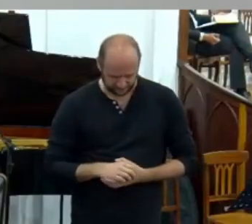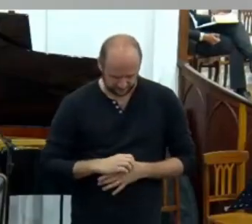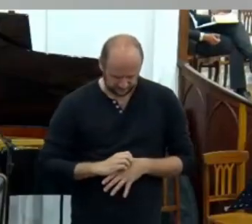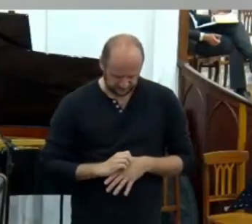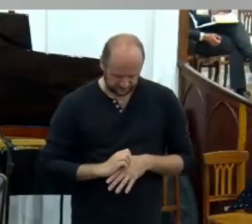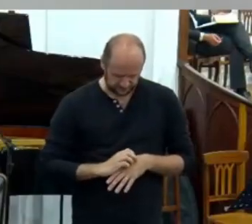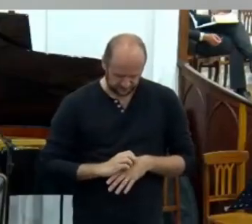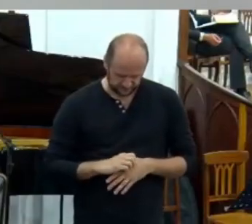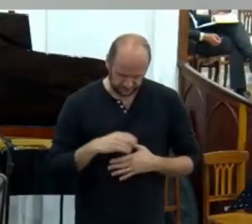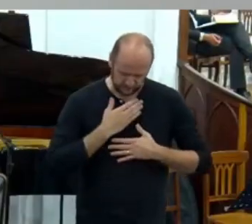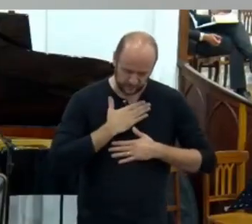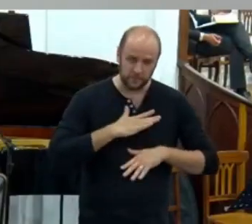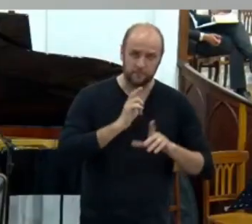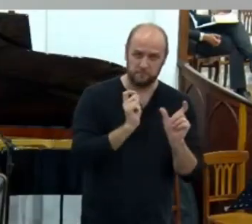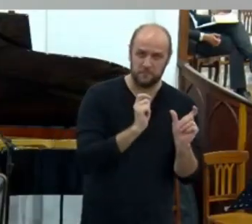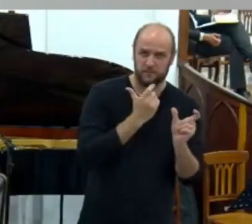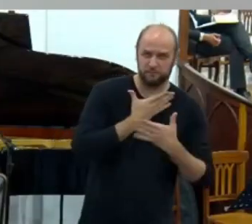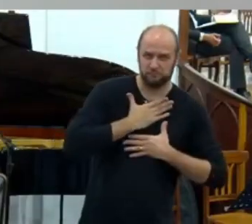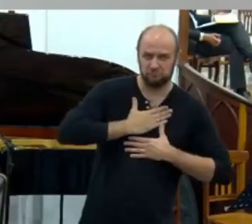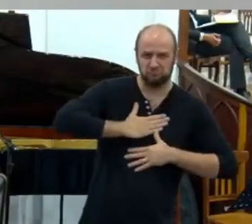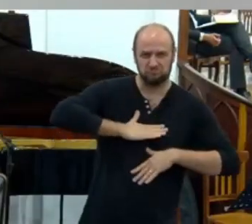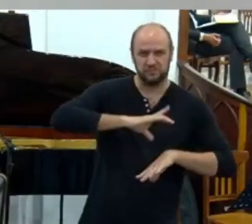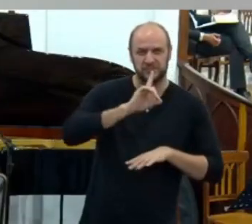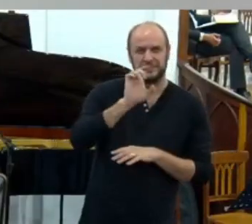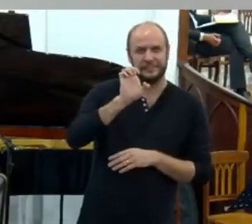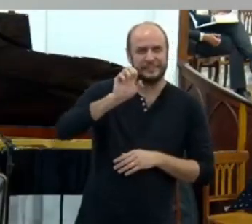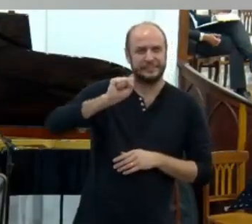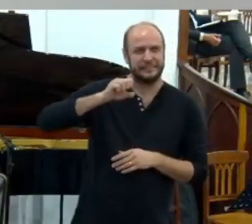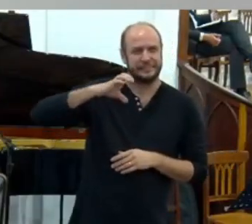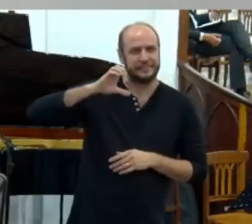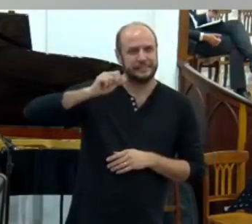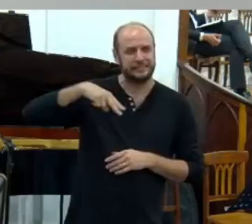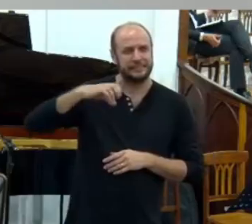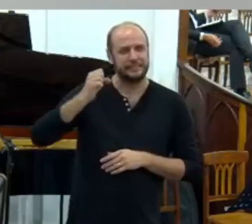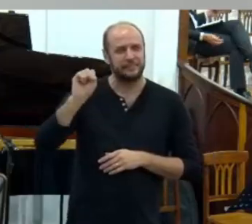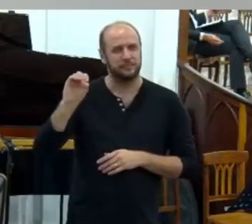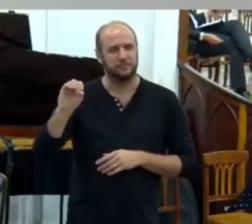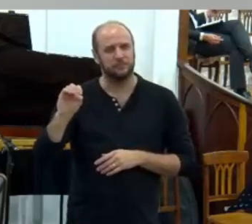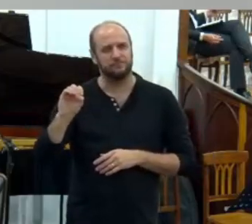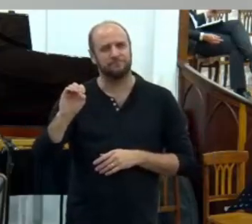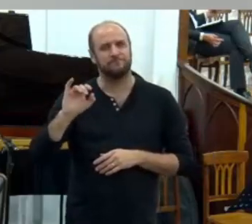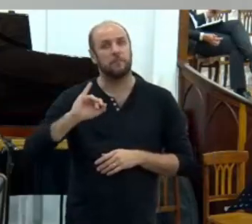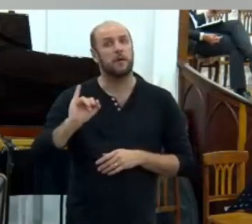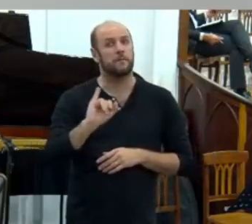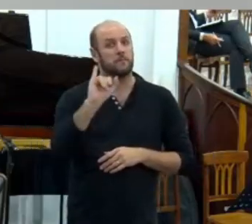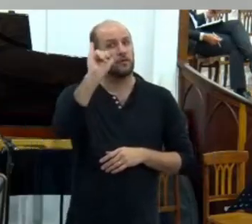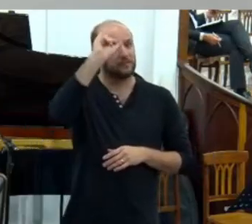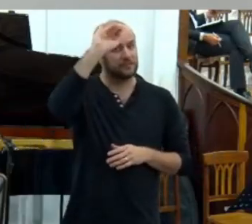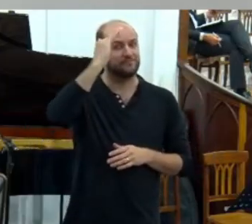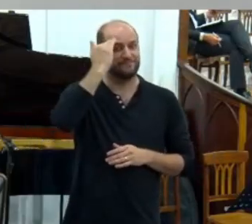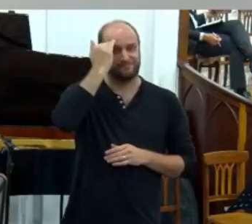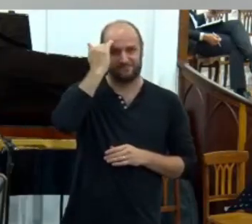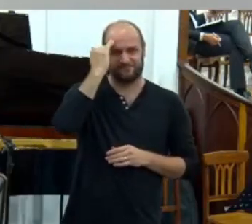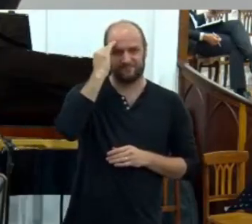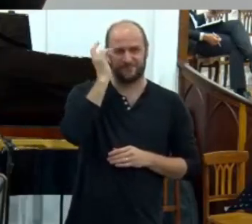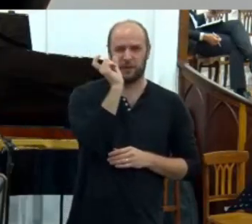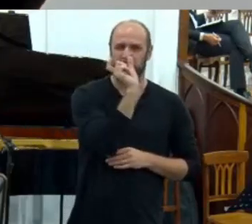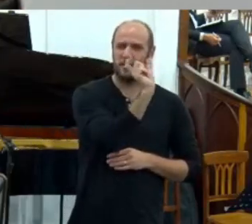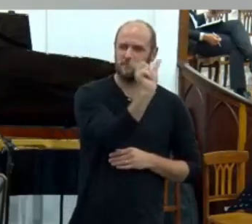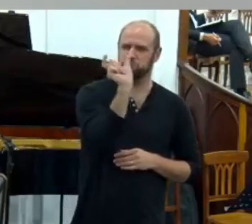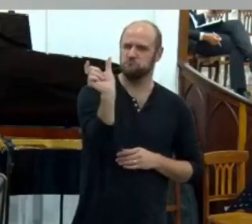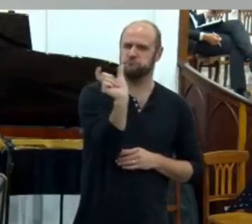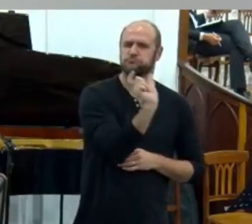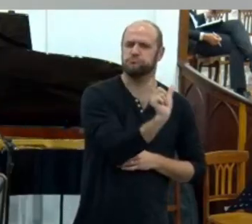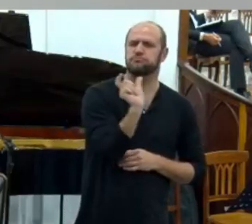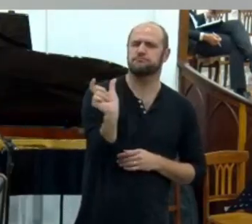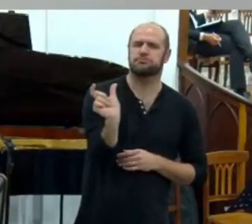O descanso, essa palavra, ela é chave para o entendimento desta passagem. Ela se repete ao longo de toda